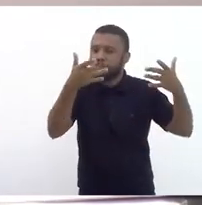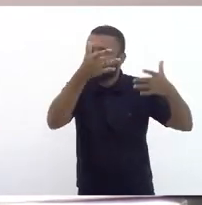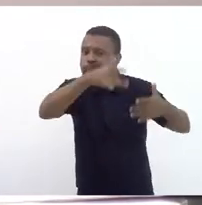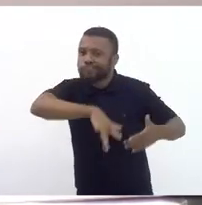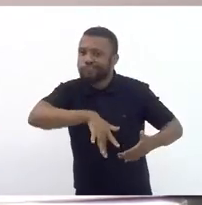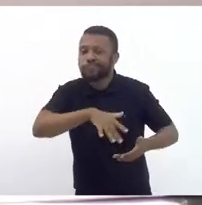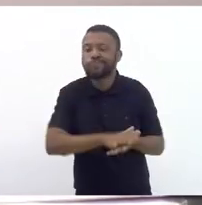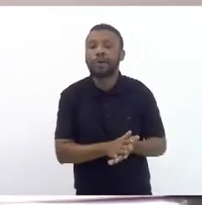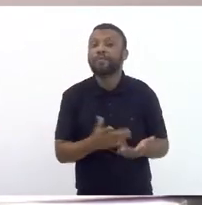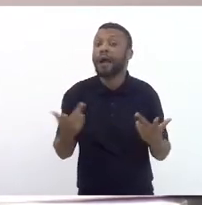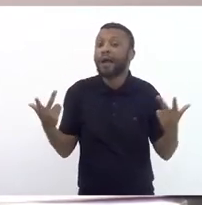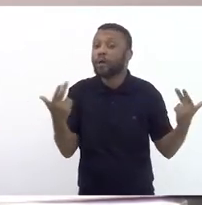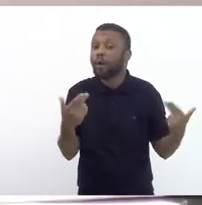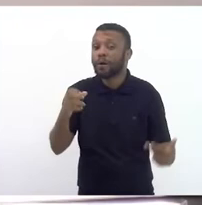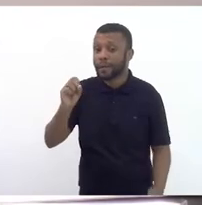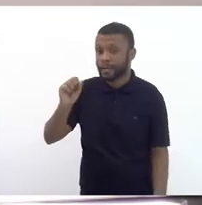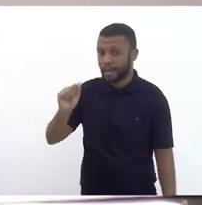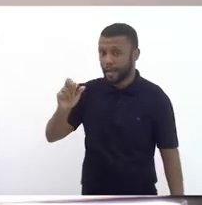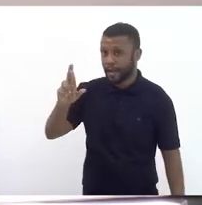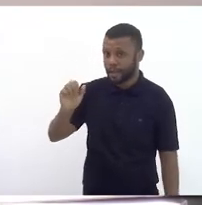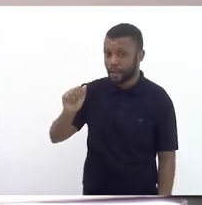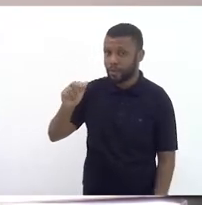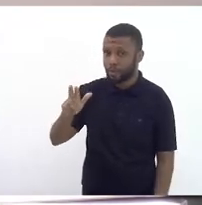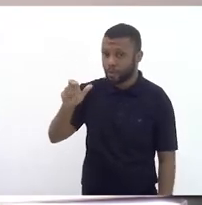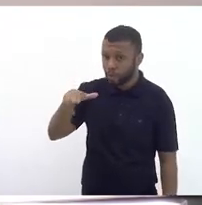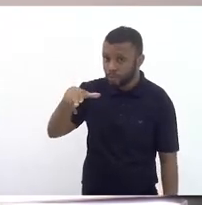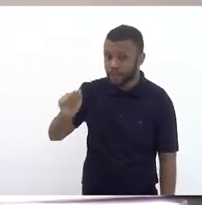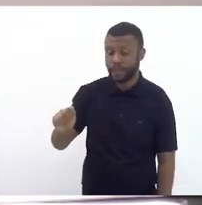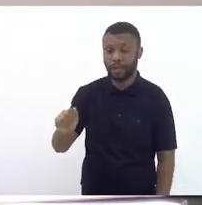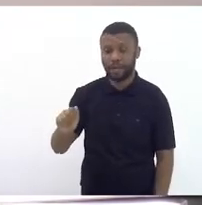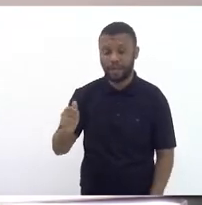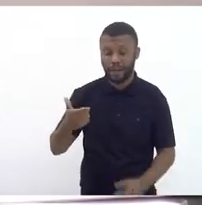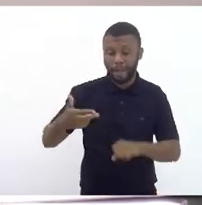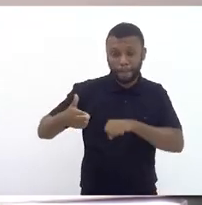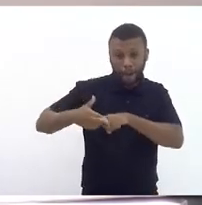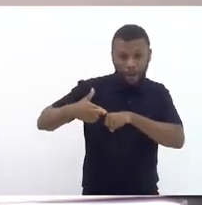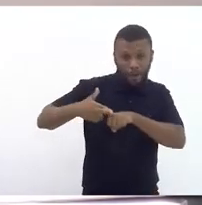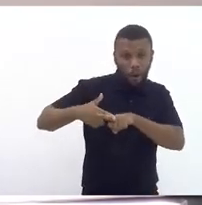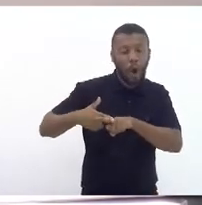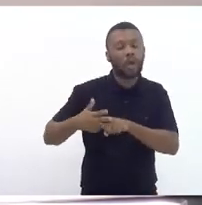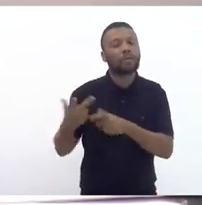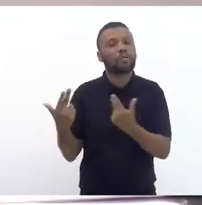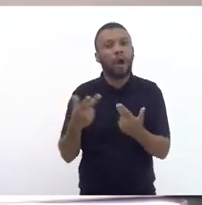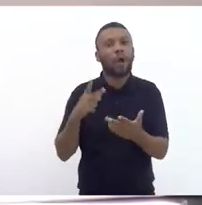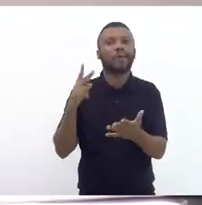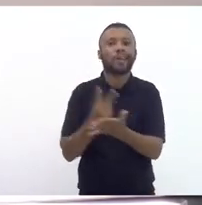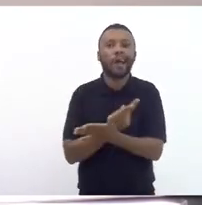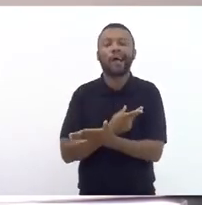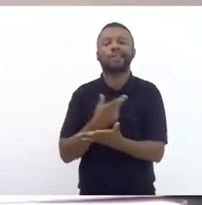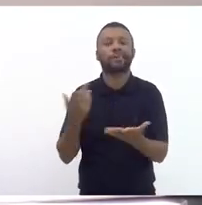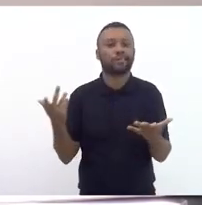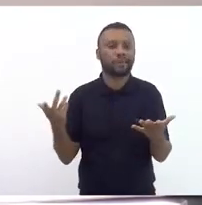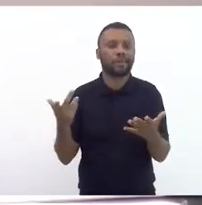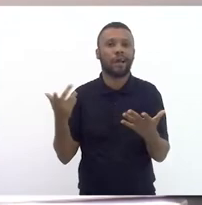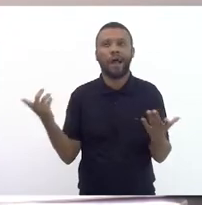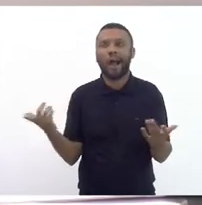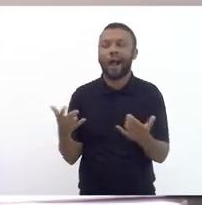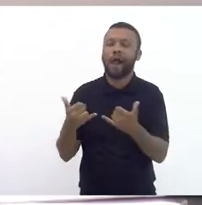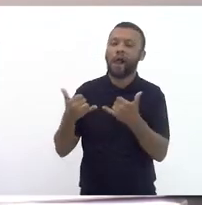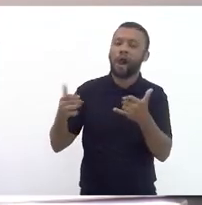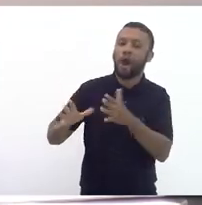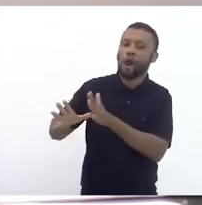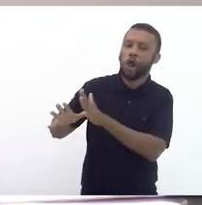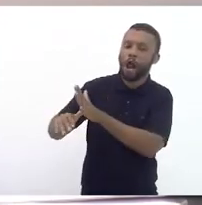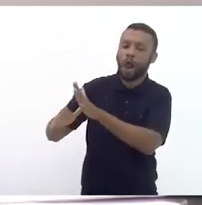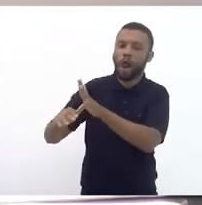do Saracuruna. Não vai ser diferente de Belfor Roxo. Vai ser que nem aquela ladainha, tudo que acontece é furto de cabo. E furta daqui, e furta